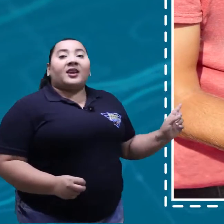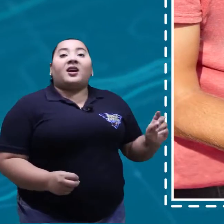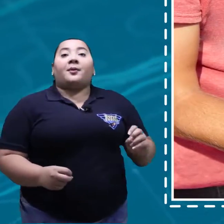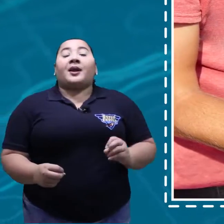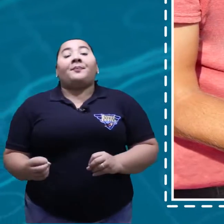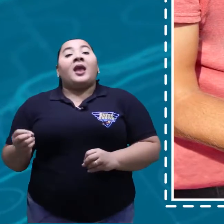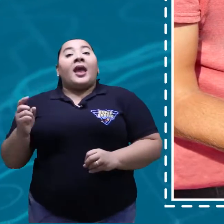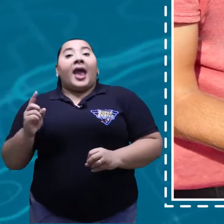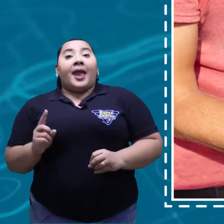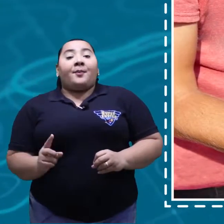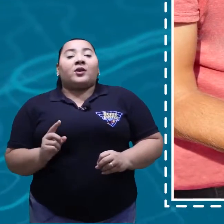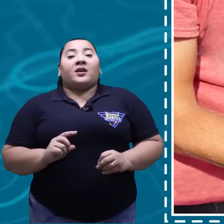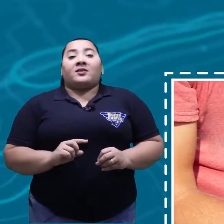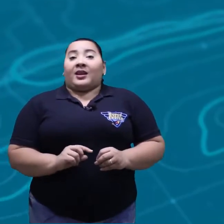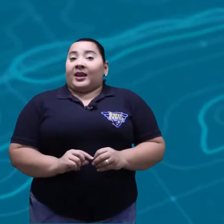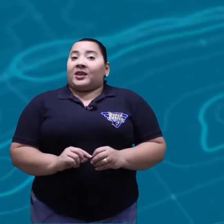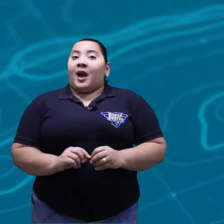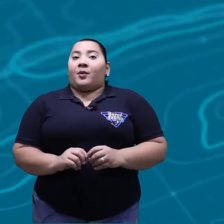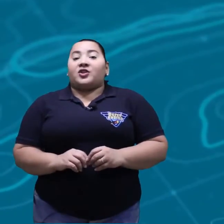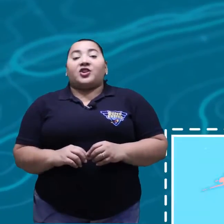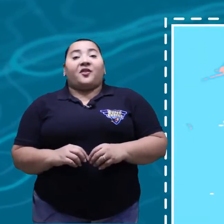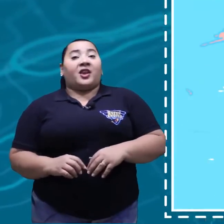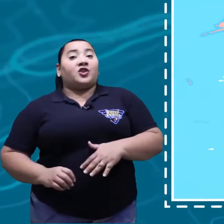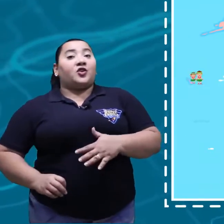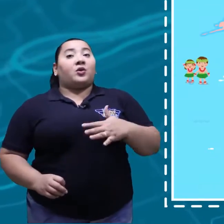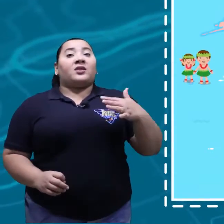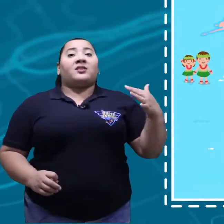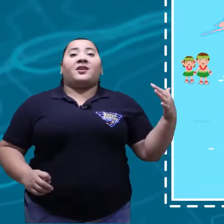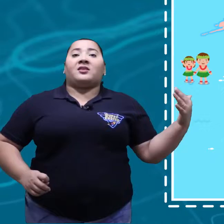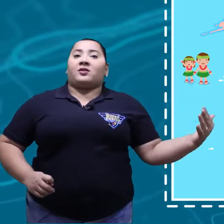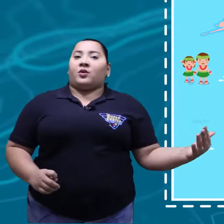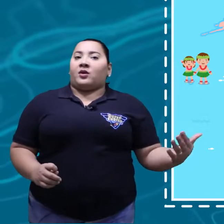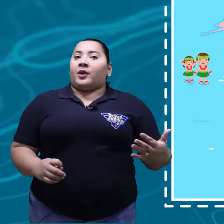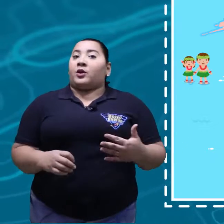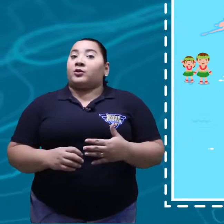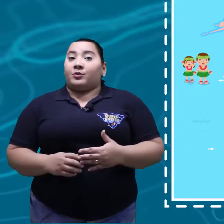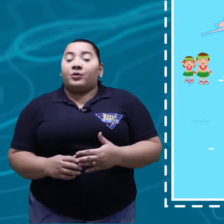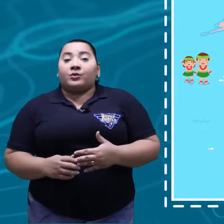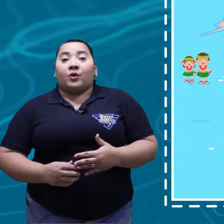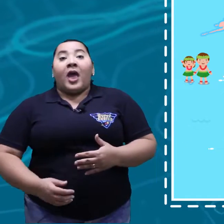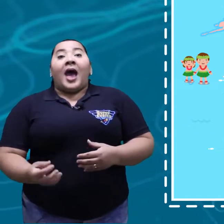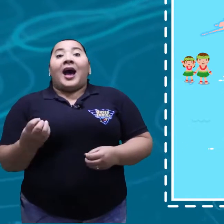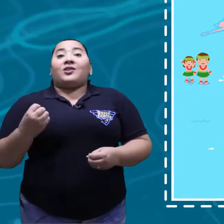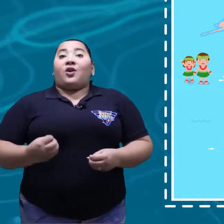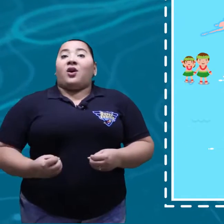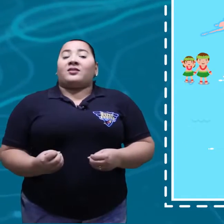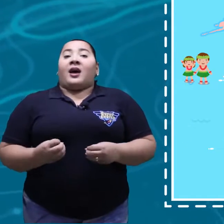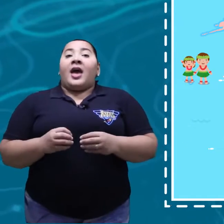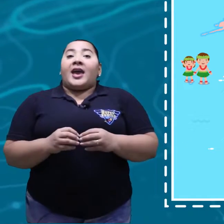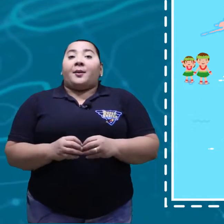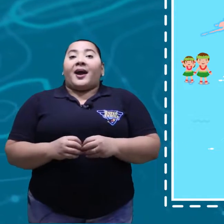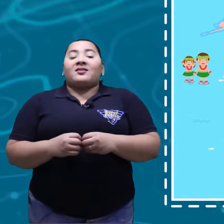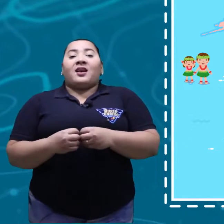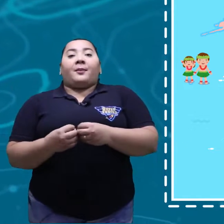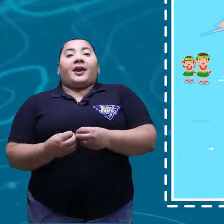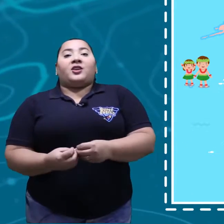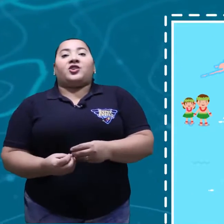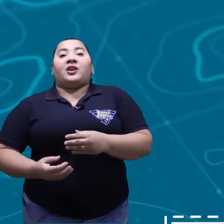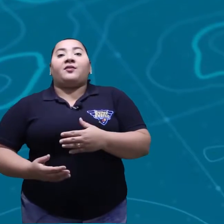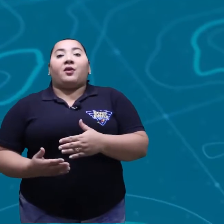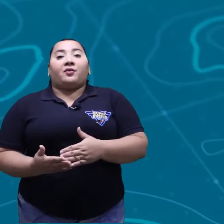de cerâmica é importante salientar amores que diferente de outras civilizações ao redor do mundo a nossa era